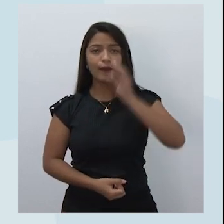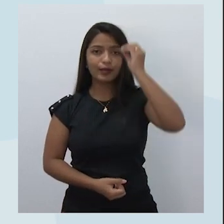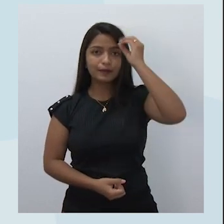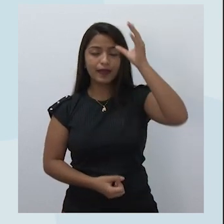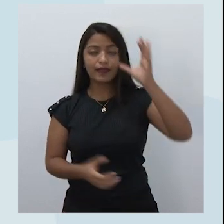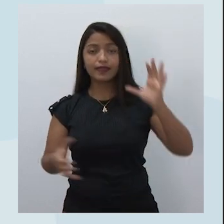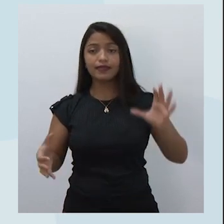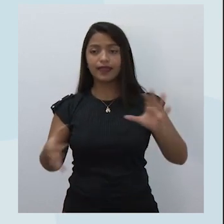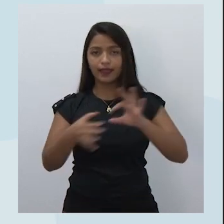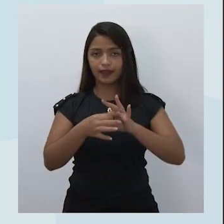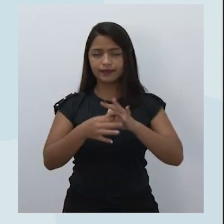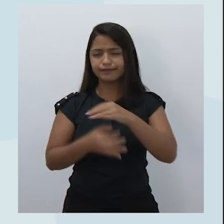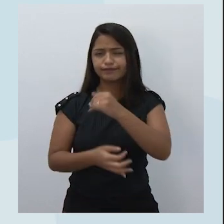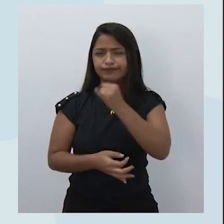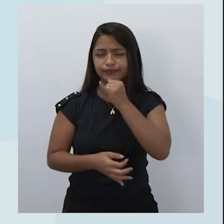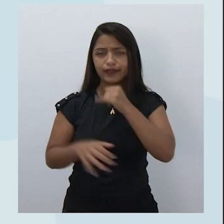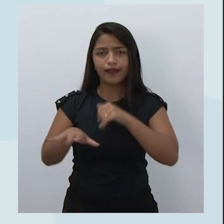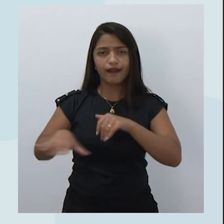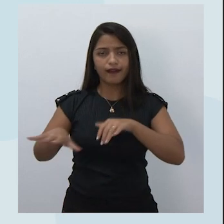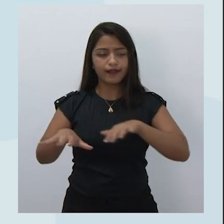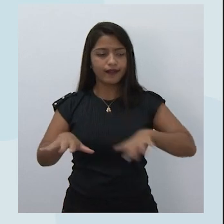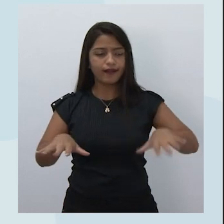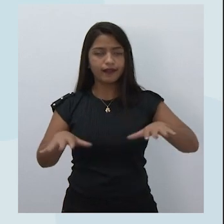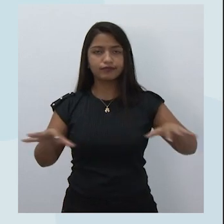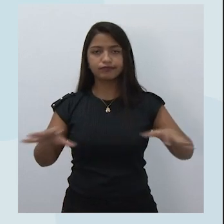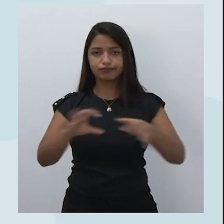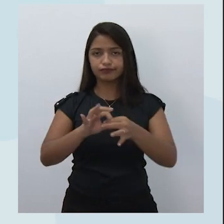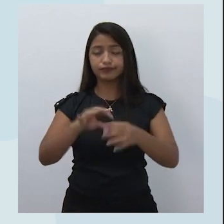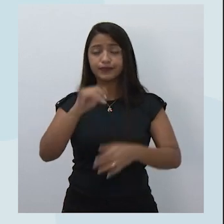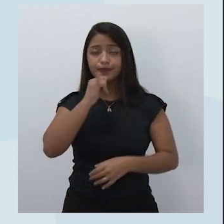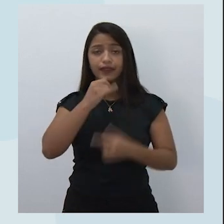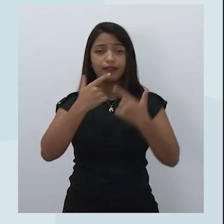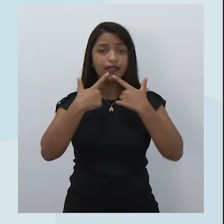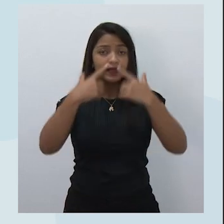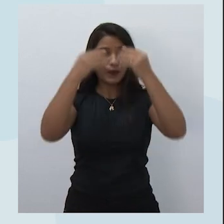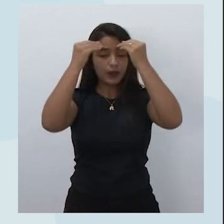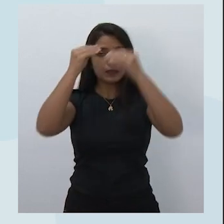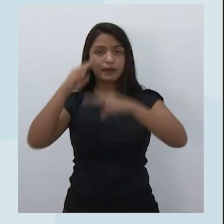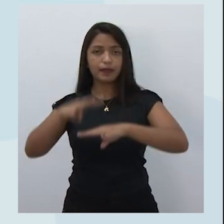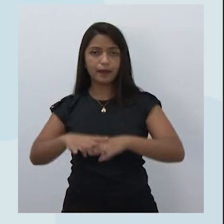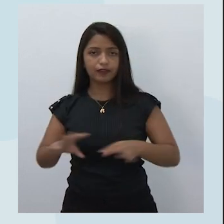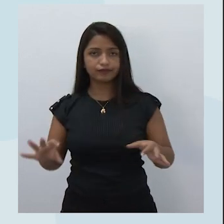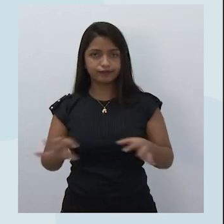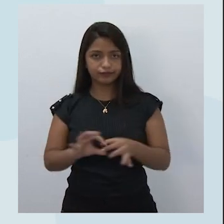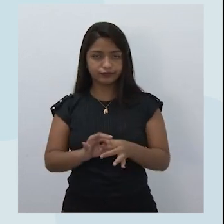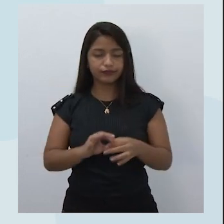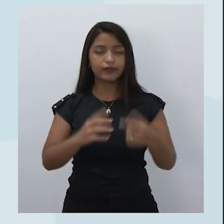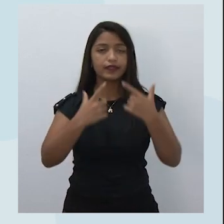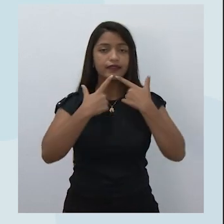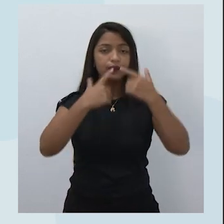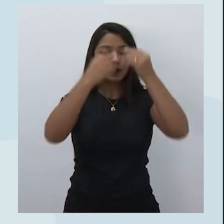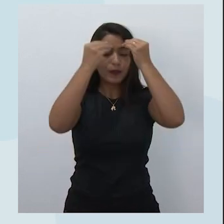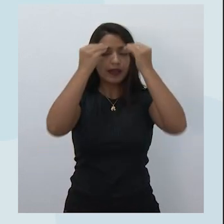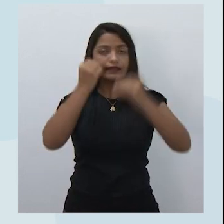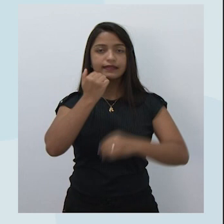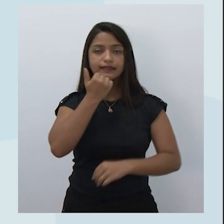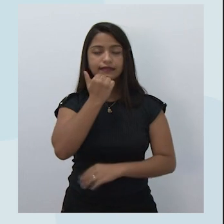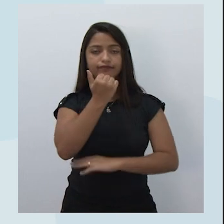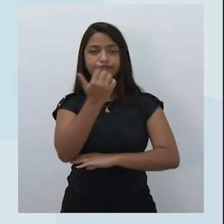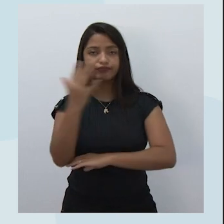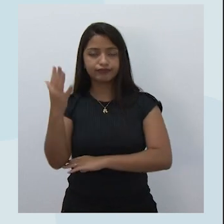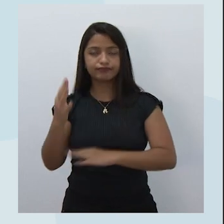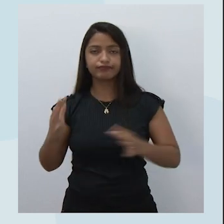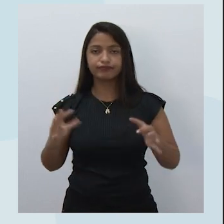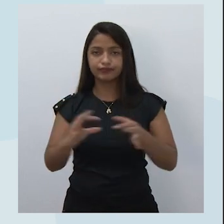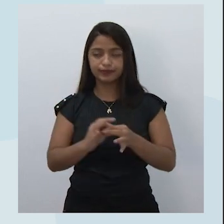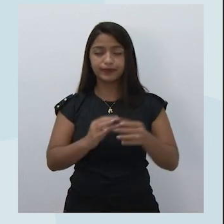entre duas áreas do conhecimento. Então, área de linguagens e matemática, área de linguagens e ciências humanas, de linguagens e ciências